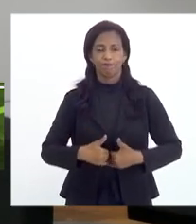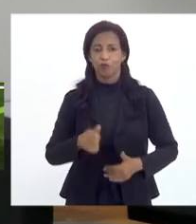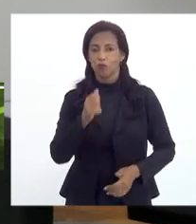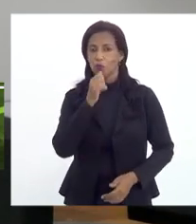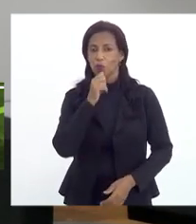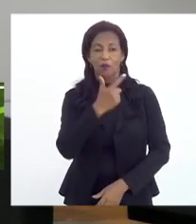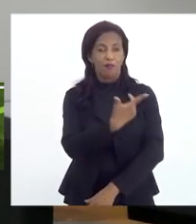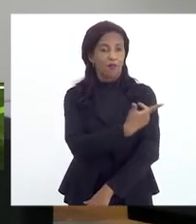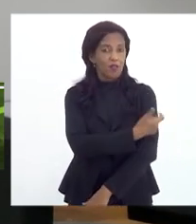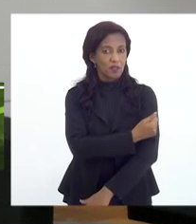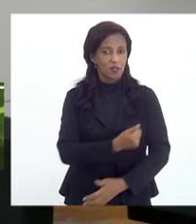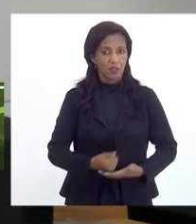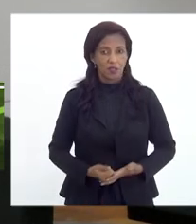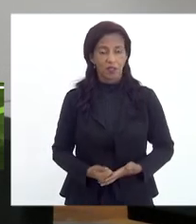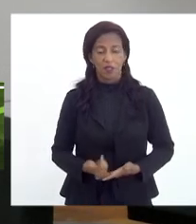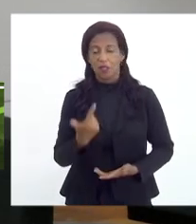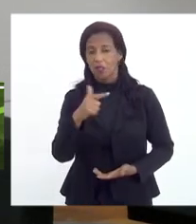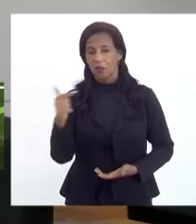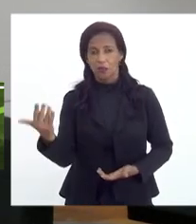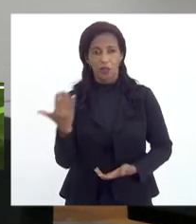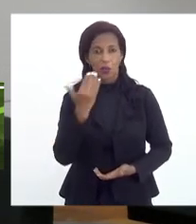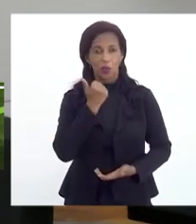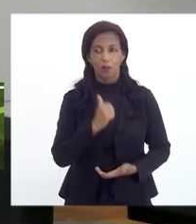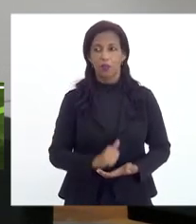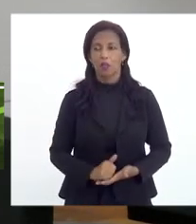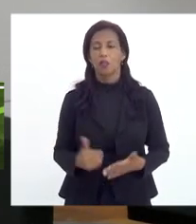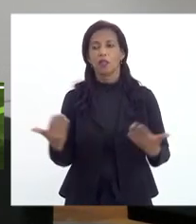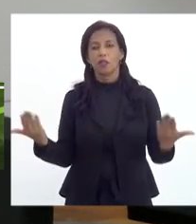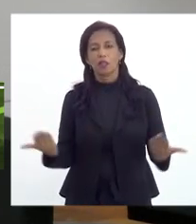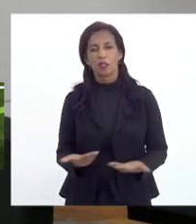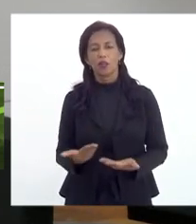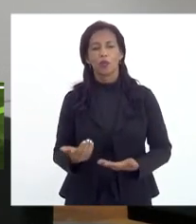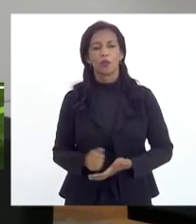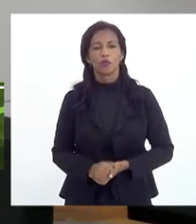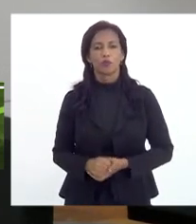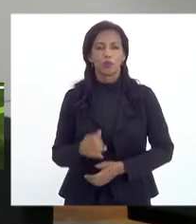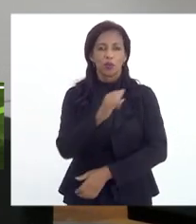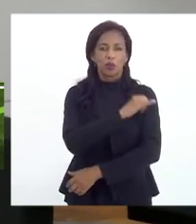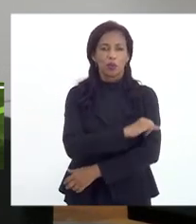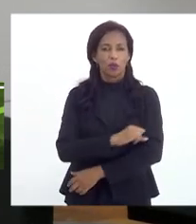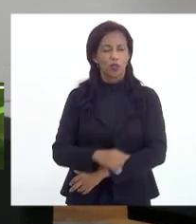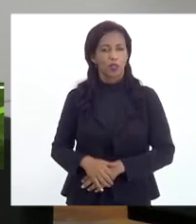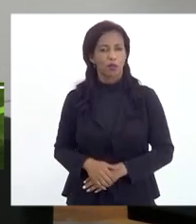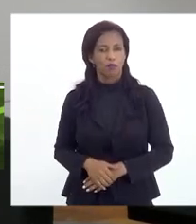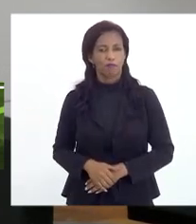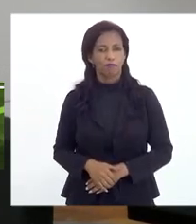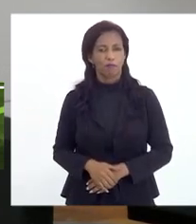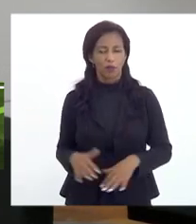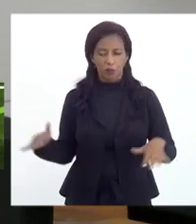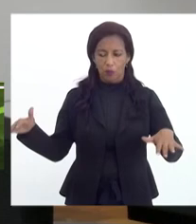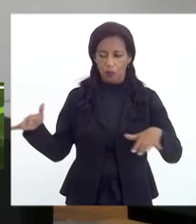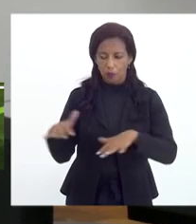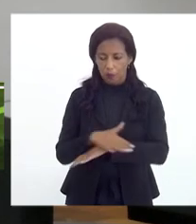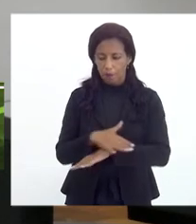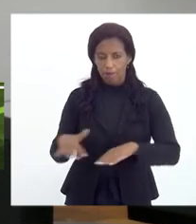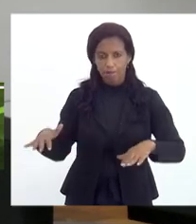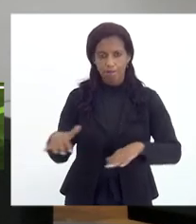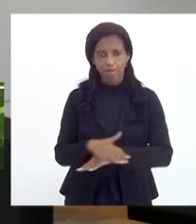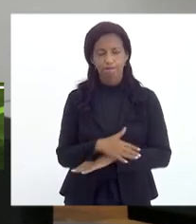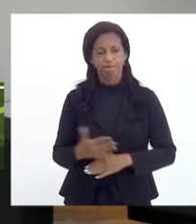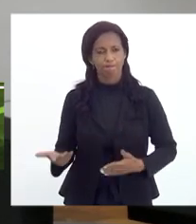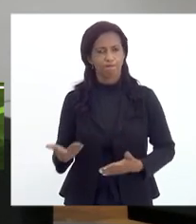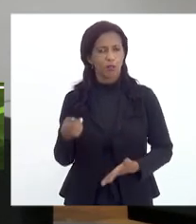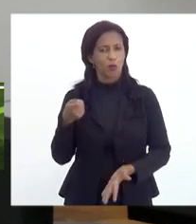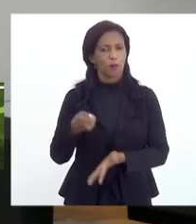teve vacina Que não tem comida E que hoje Coloca o Rio de Janeiro A uma submissão Quase que